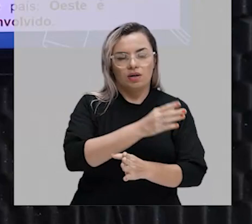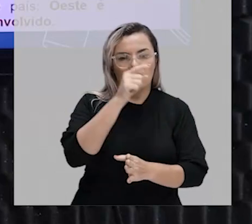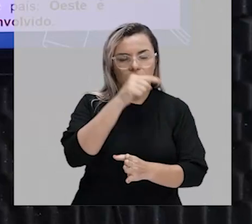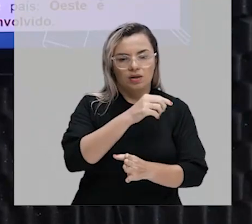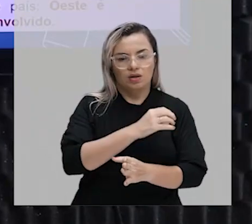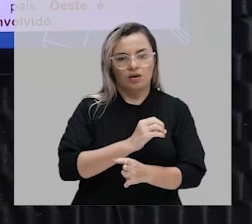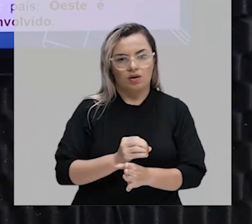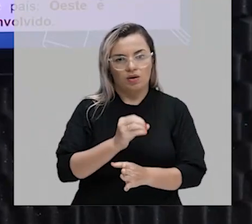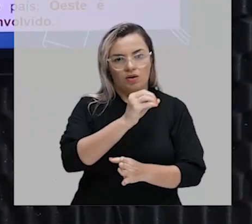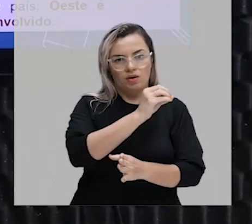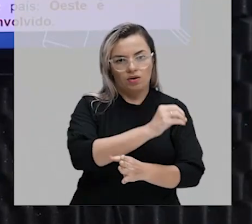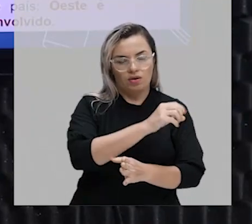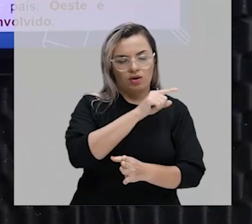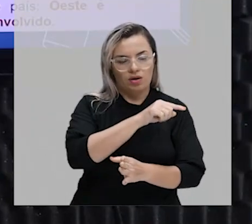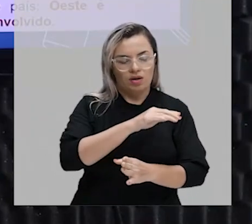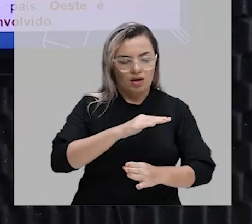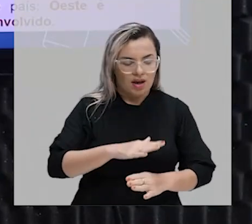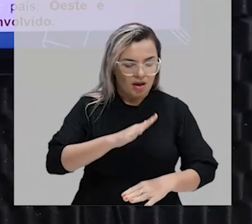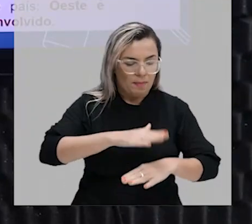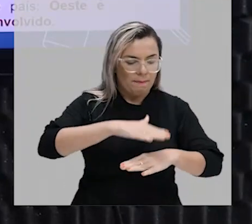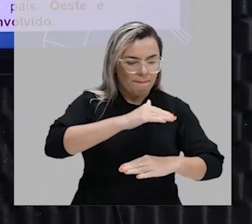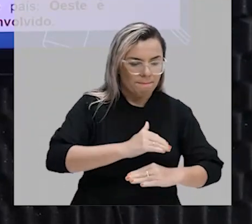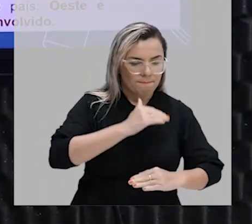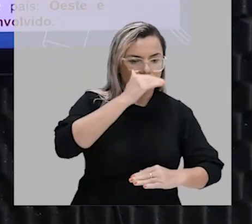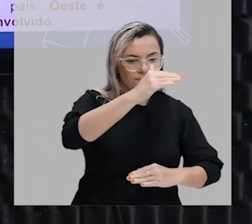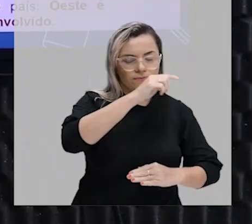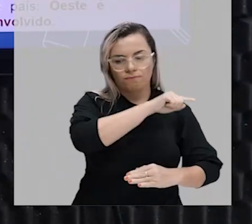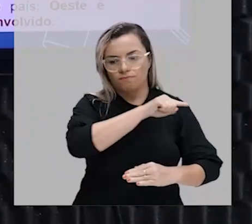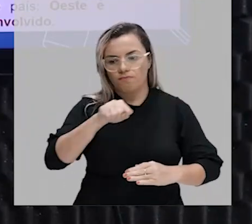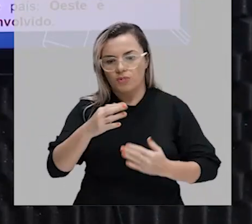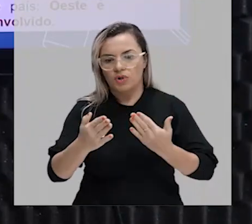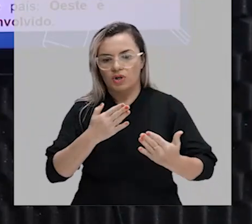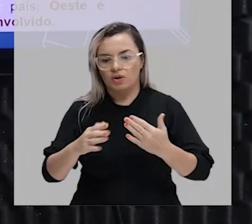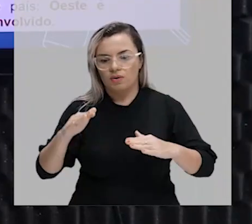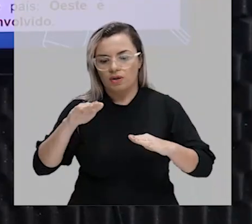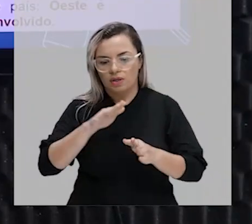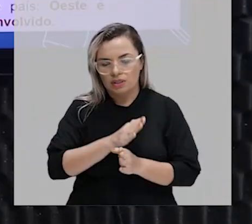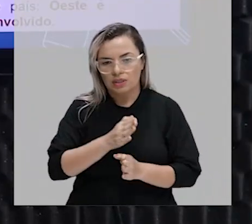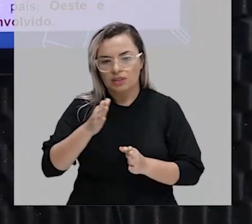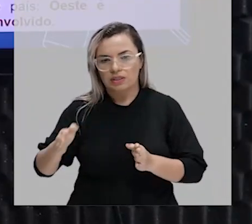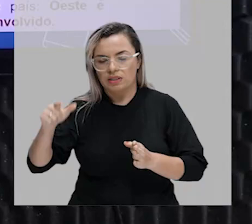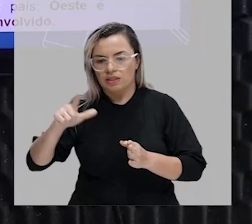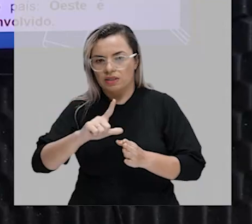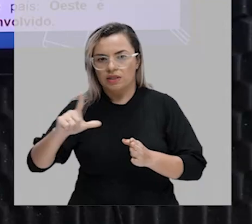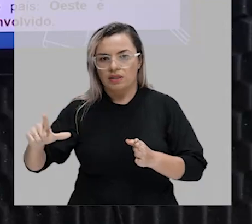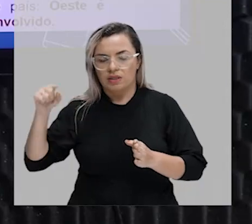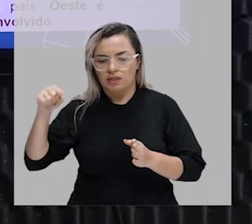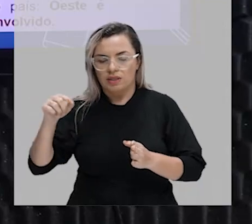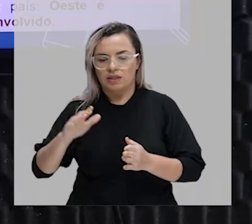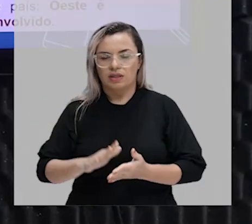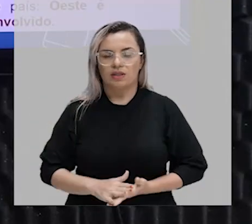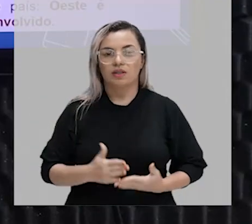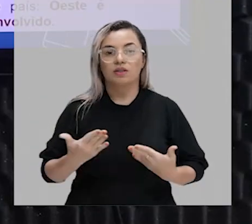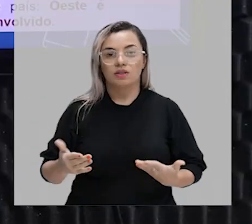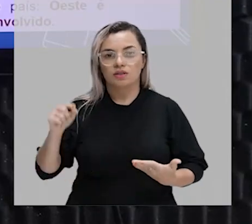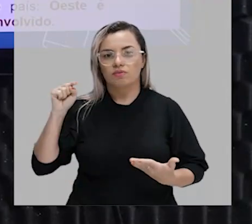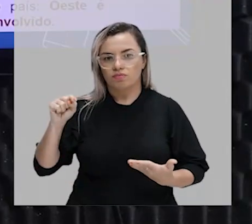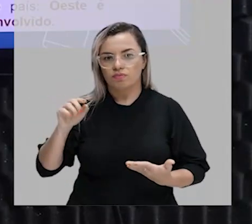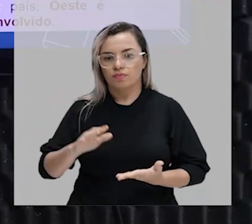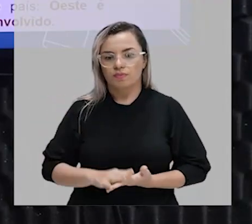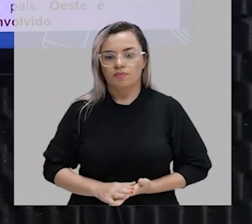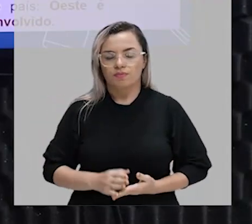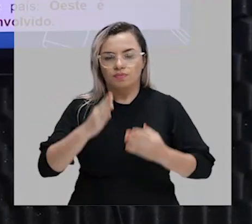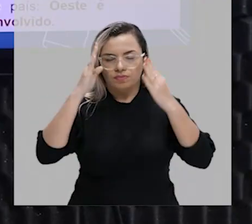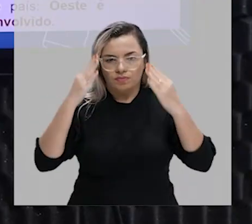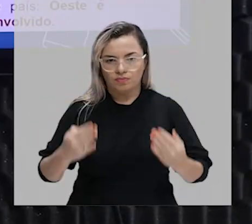comparado à região, tá certo, leste, a parte ali socialista. Claro, Marcos, mas a capital está lá, Berlim na parte leste. Sim, né,